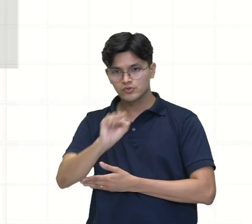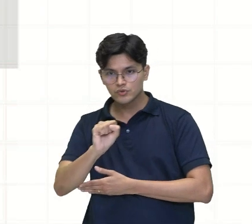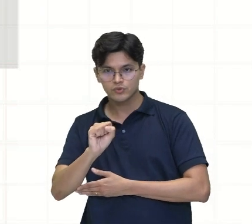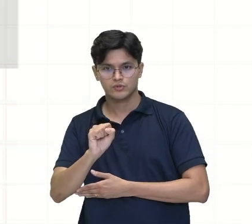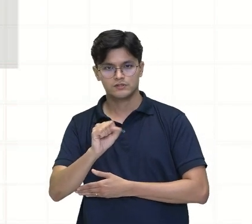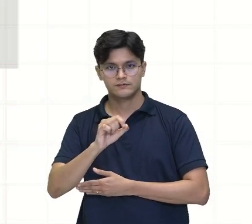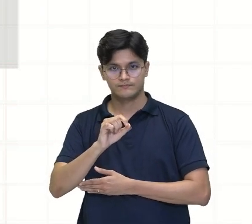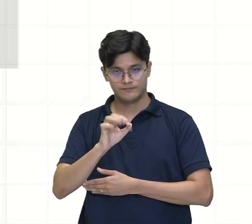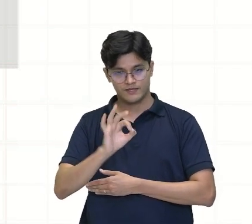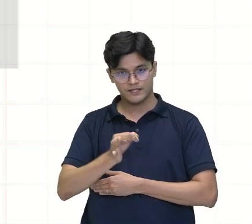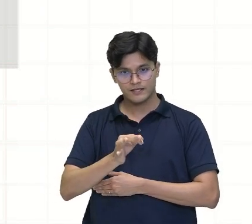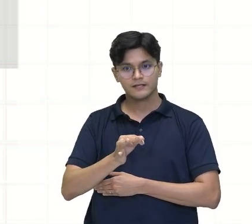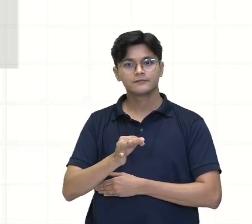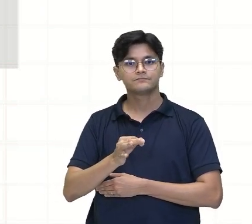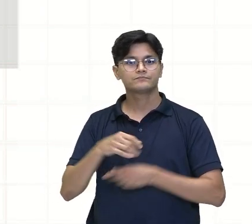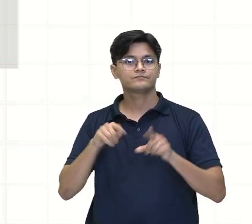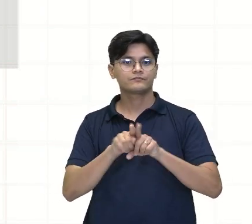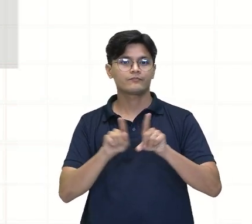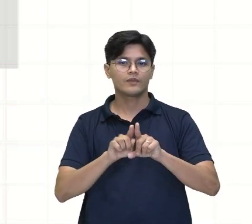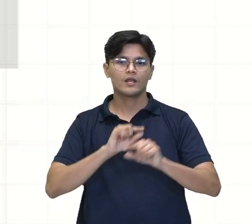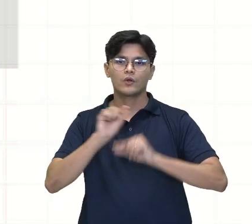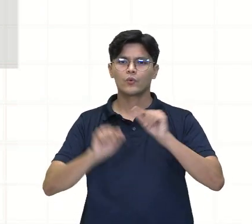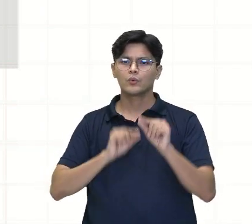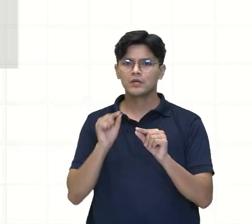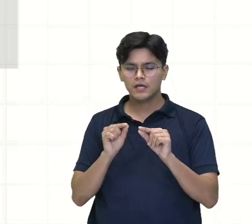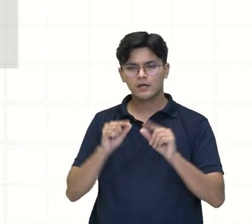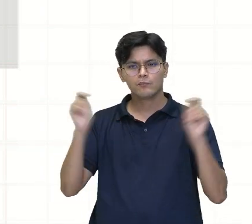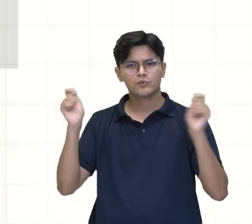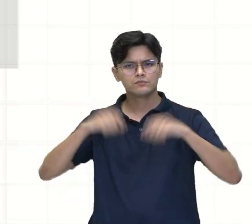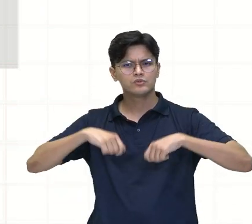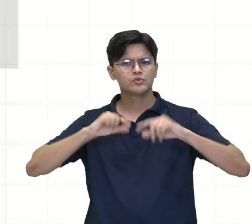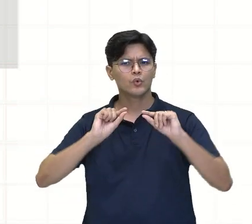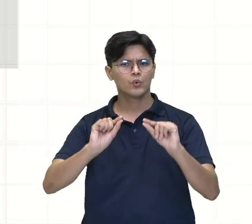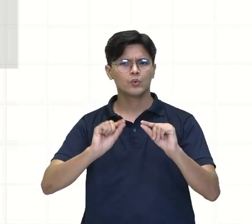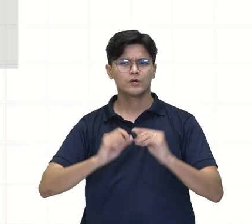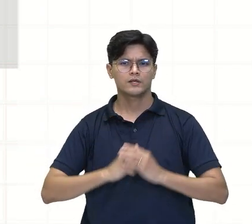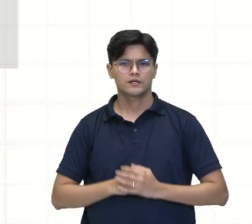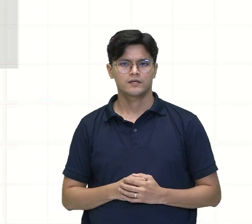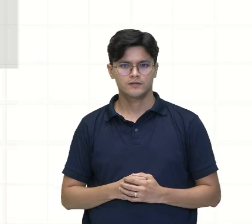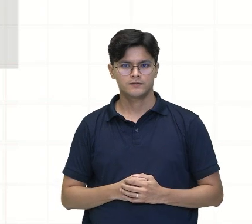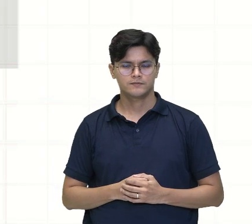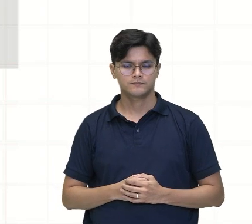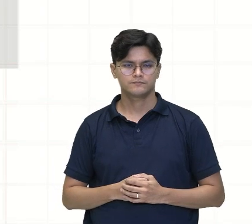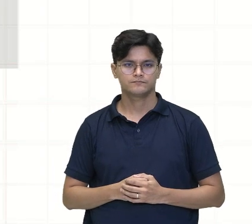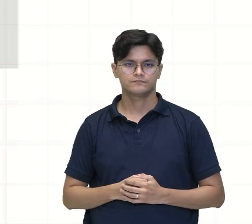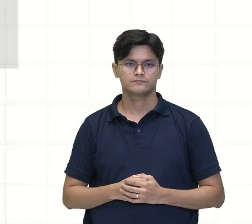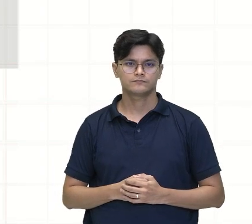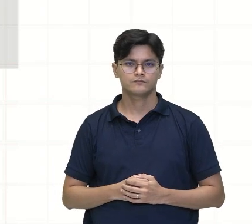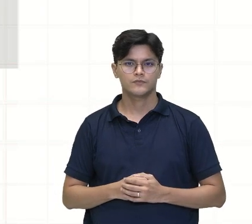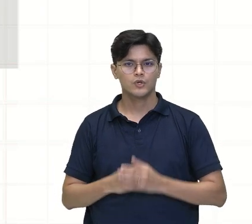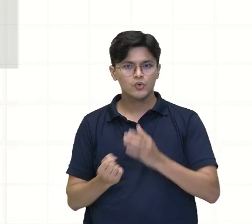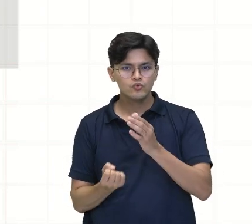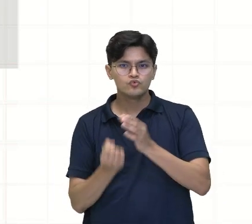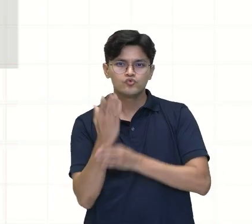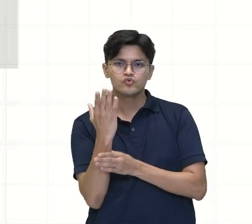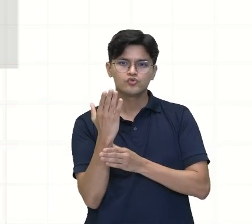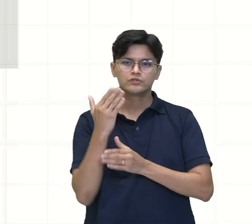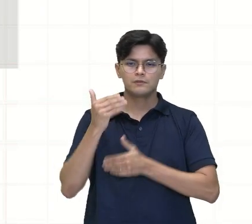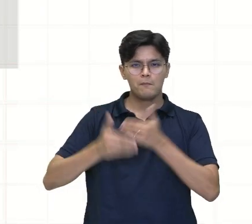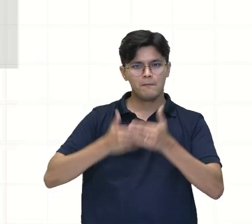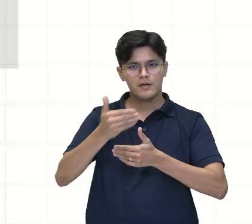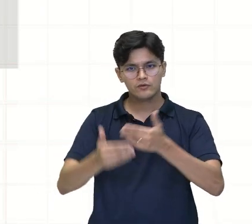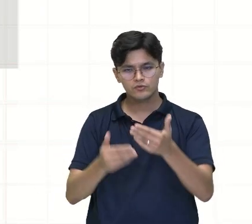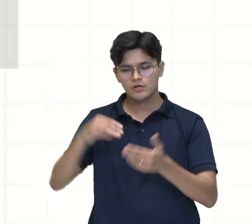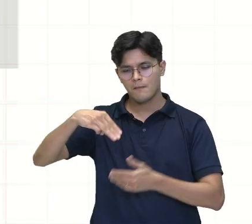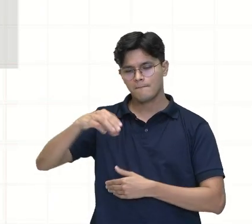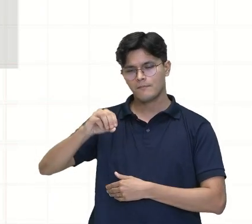essas empresas, o que acabou favorecendo ali a formação dos chamados monopólios e também